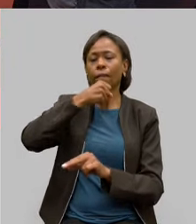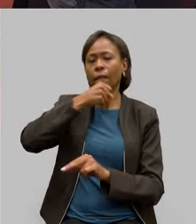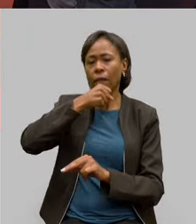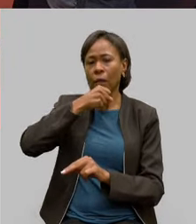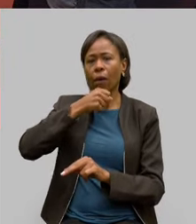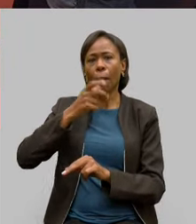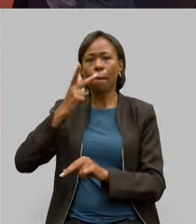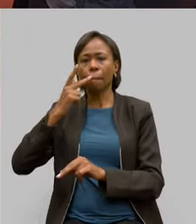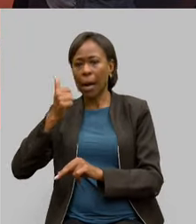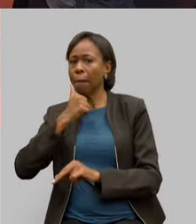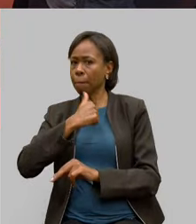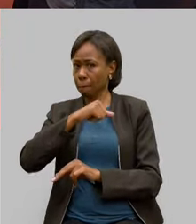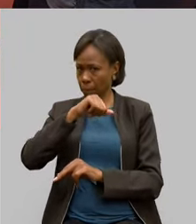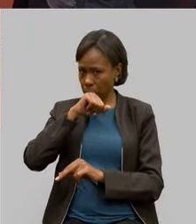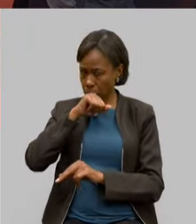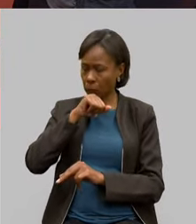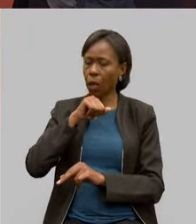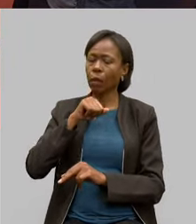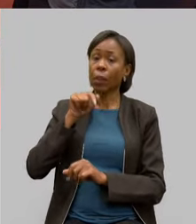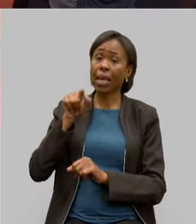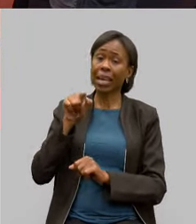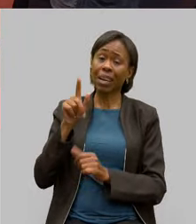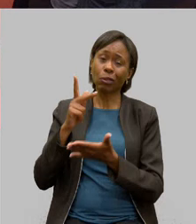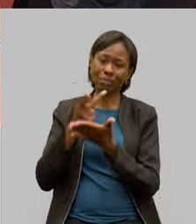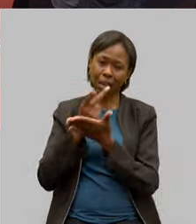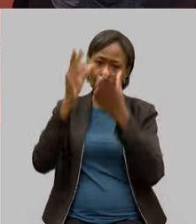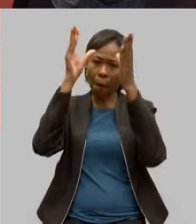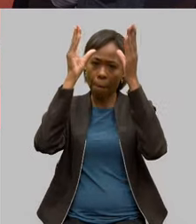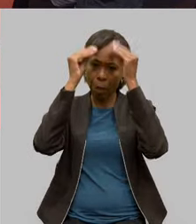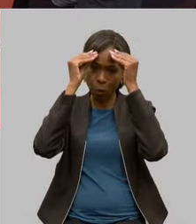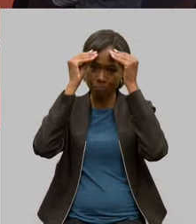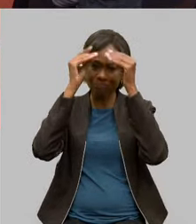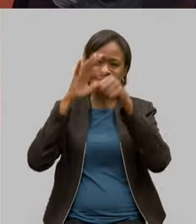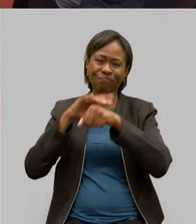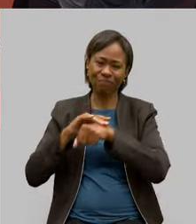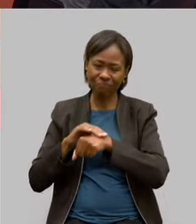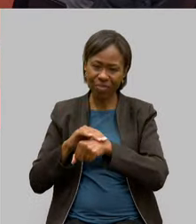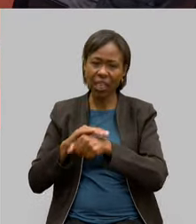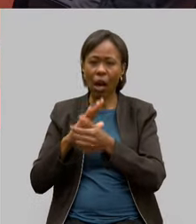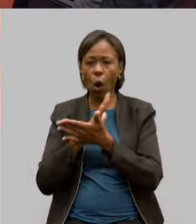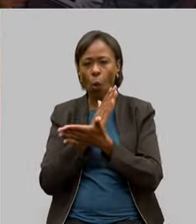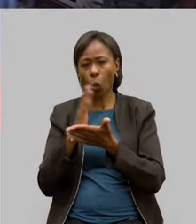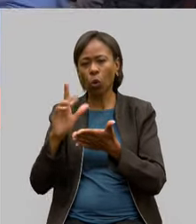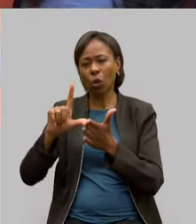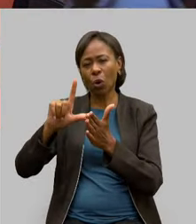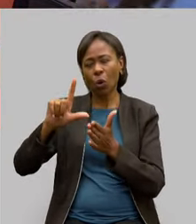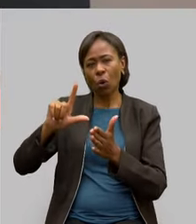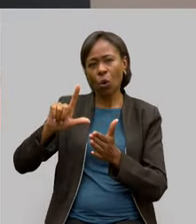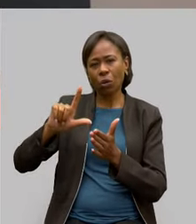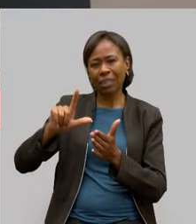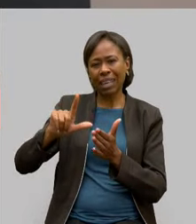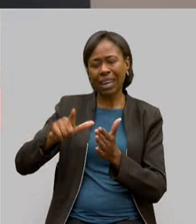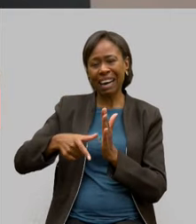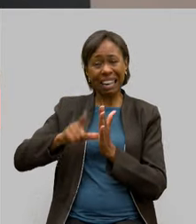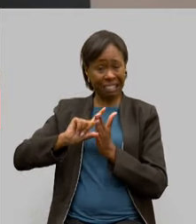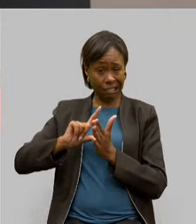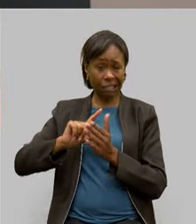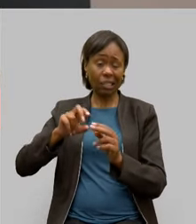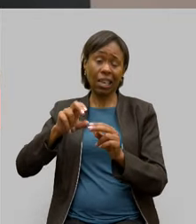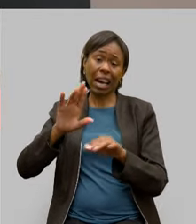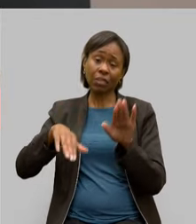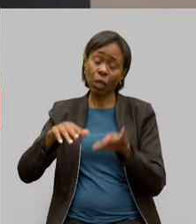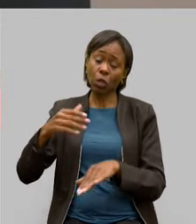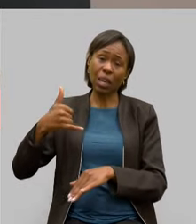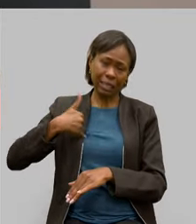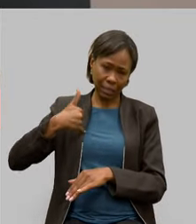desenvolveram Alzheimer alguns precoce outros por idade mesmo e a gente tentou de tudo né de